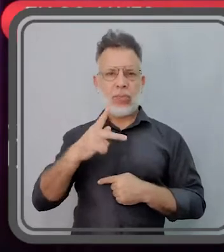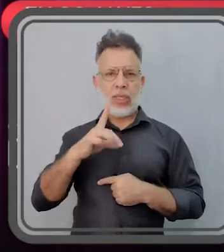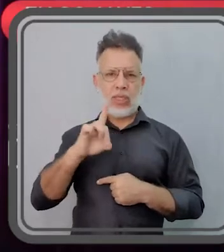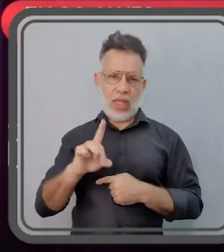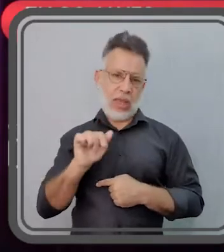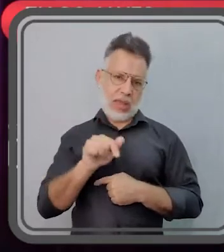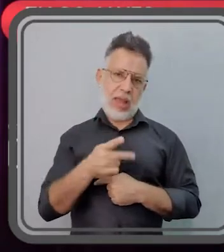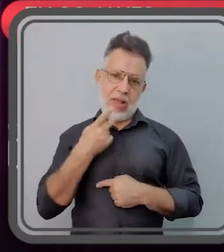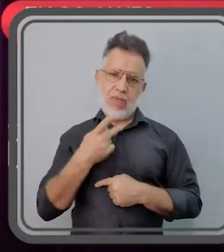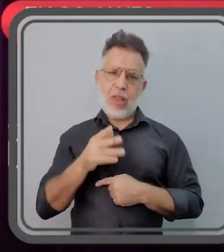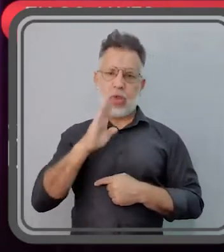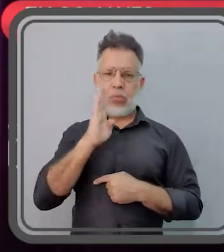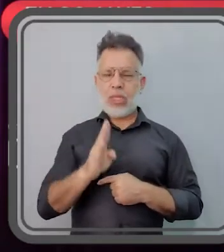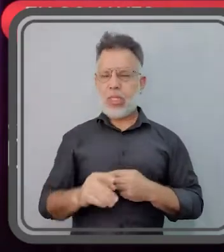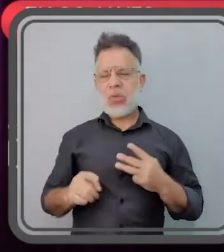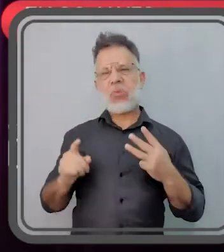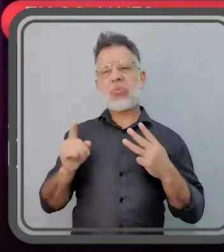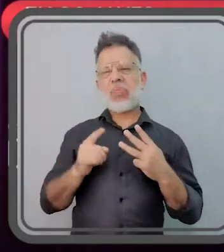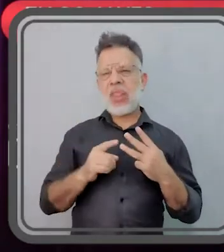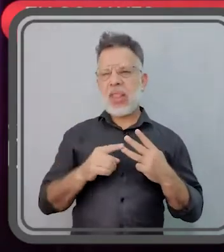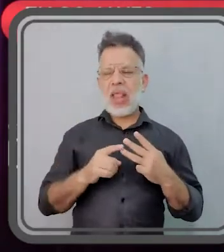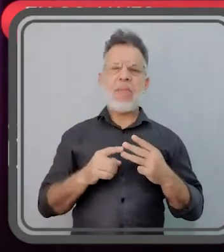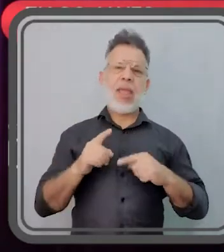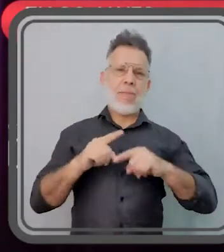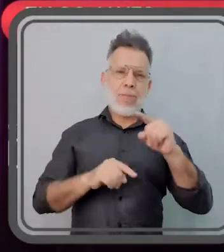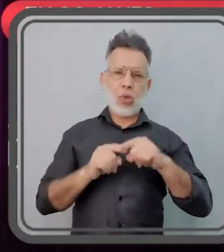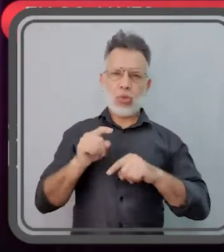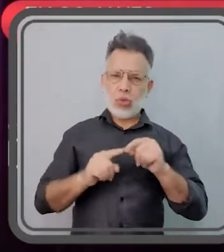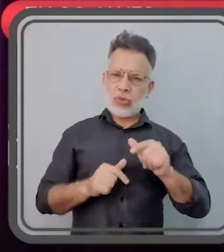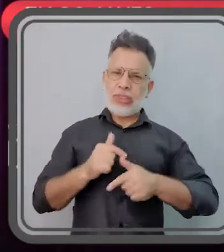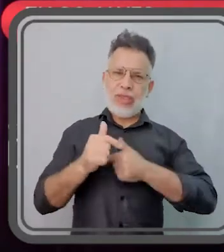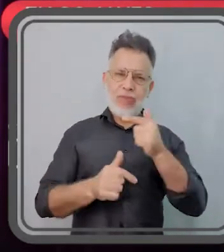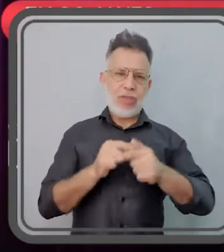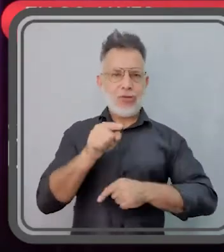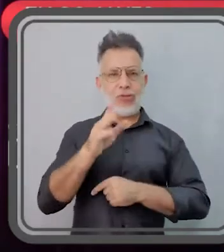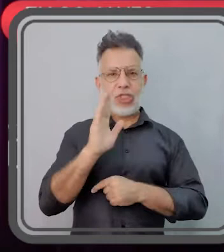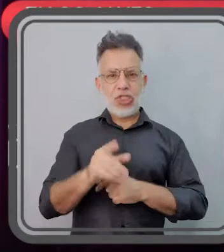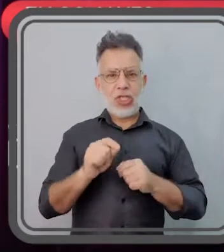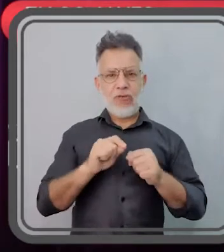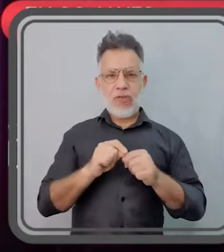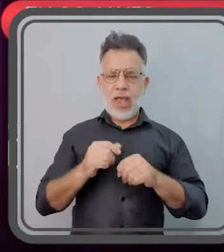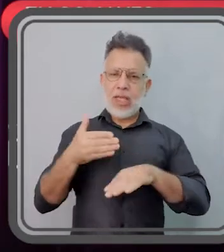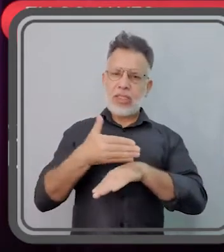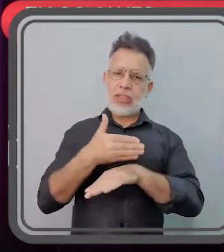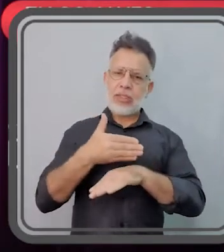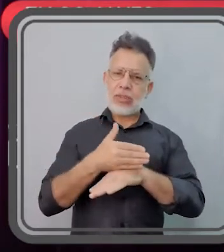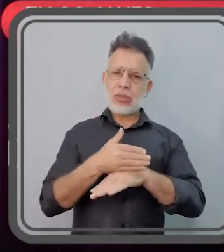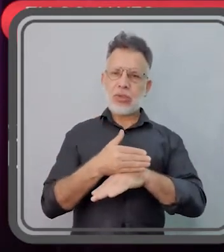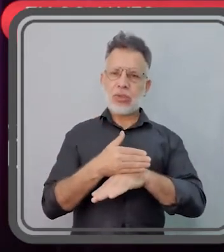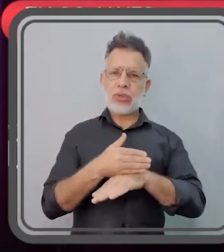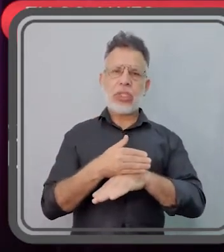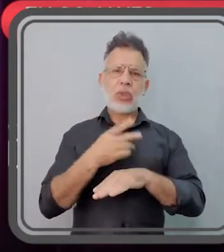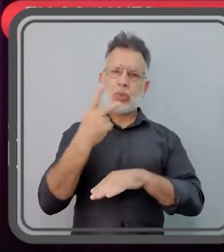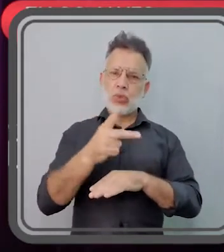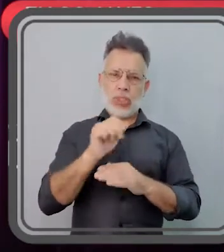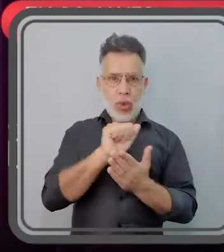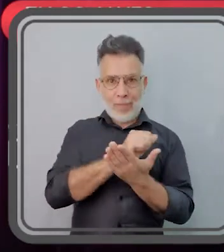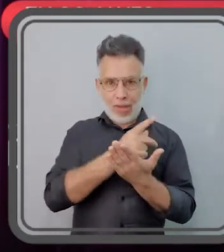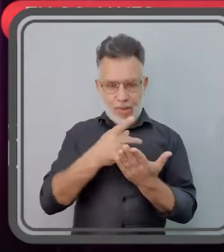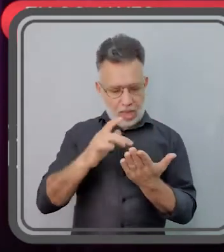inclusive conceito de produtos e serviços que você faz acesso através do seu